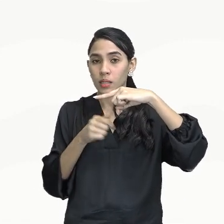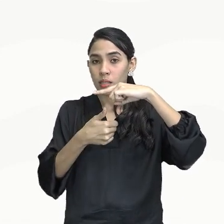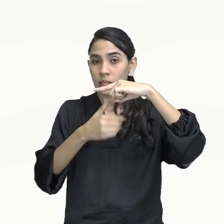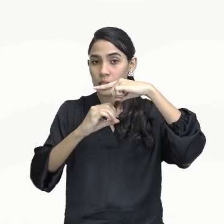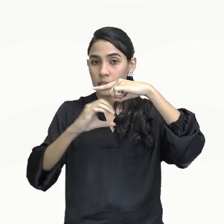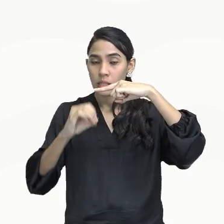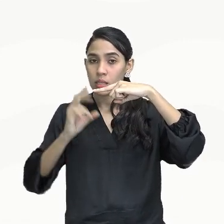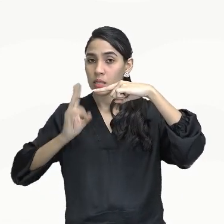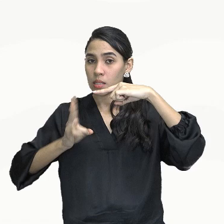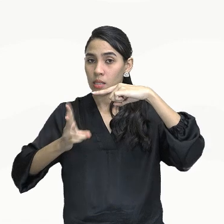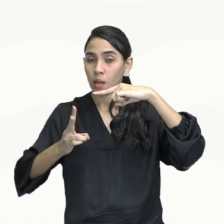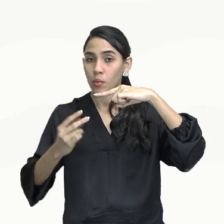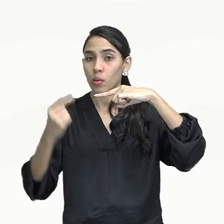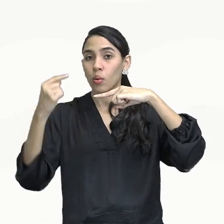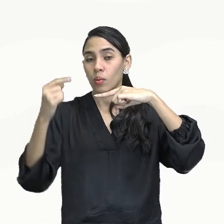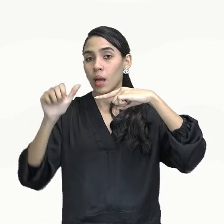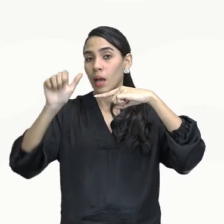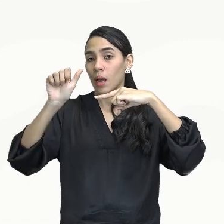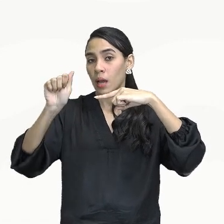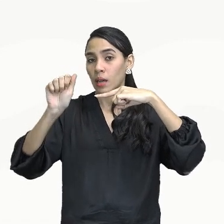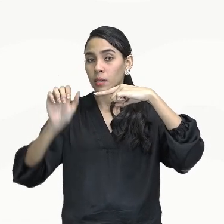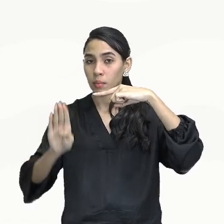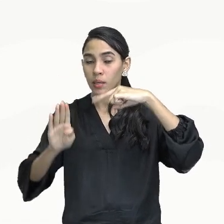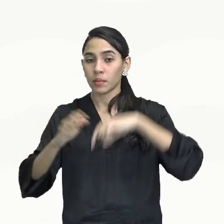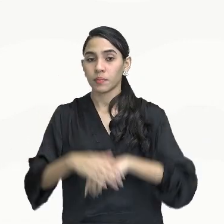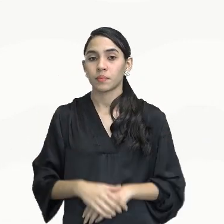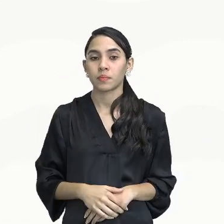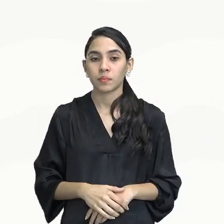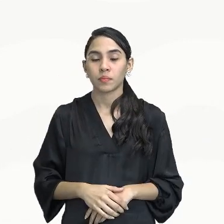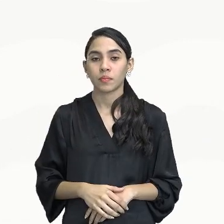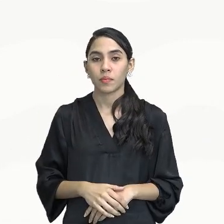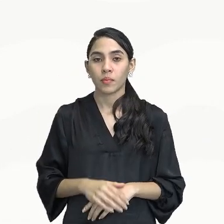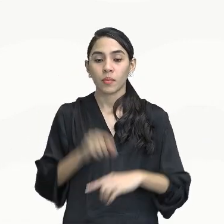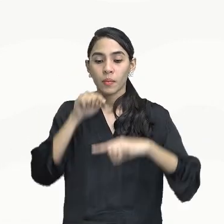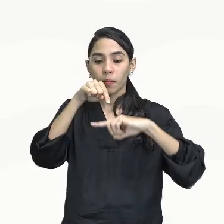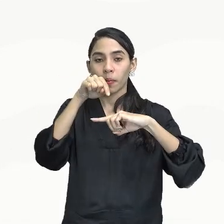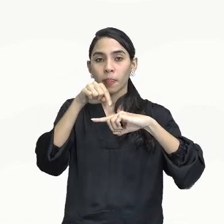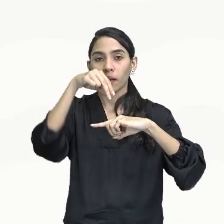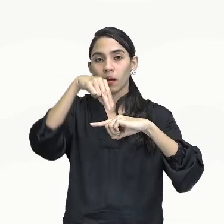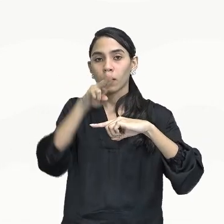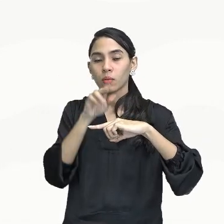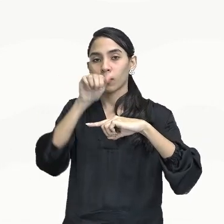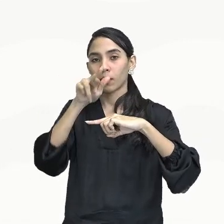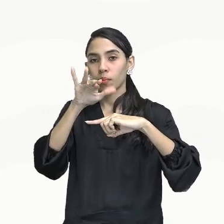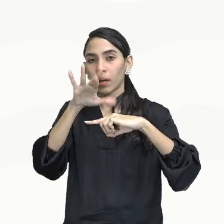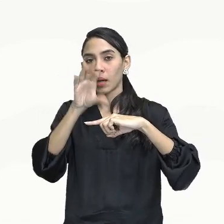100 para os dois. E o valor aqui no numerador vai